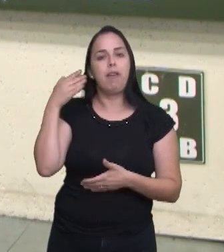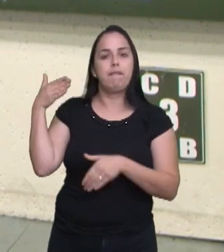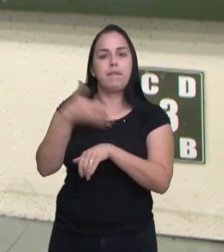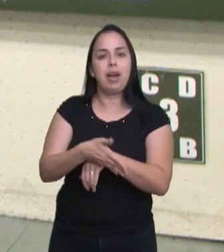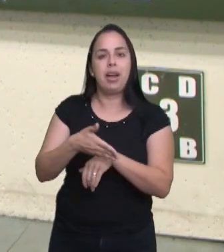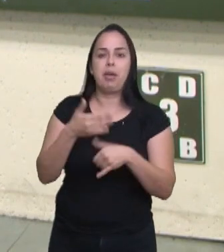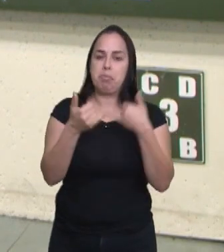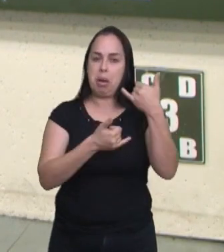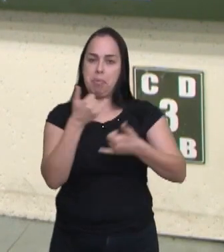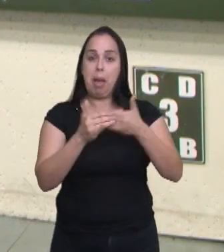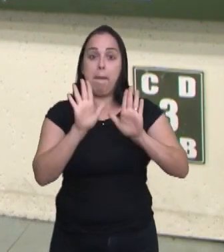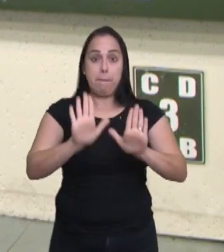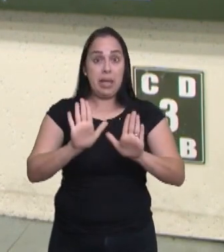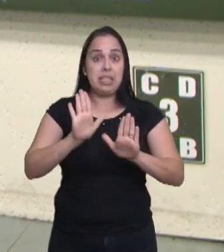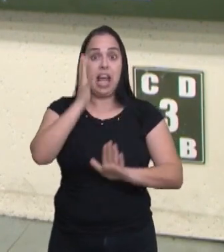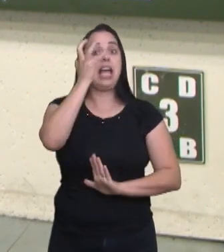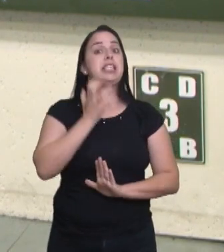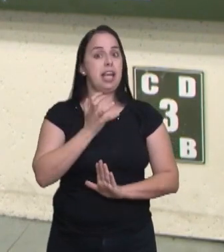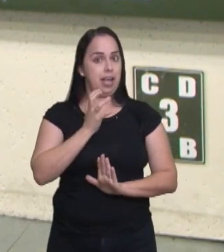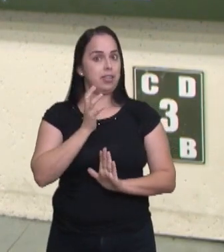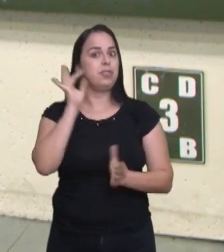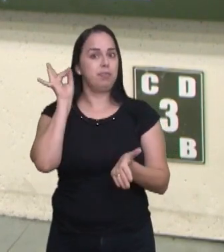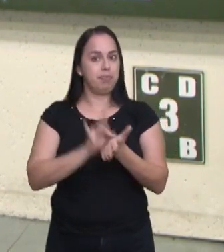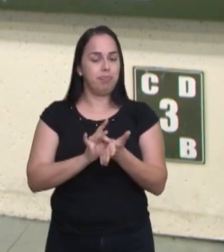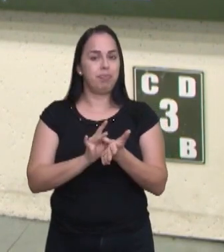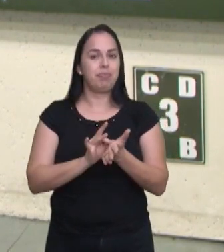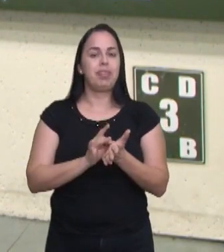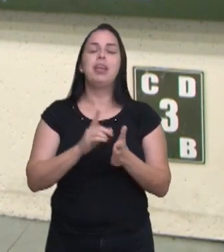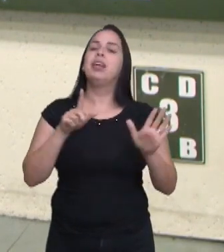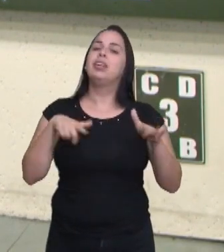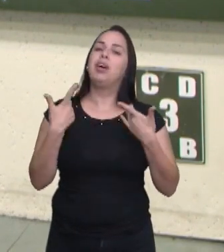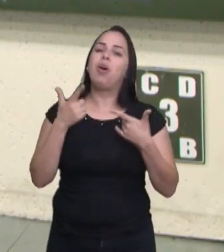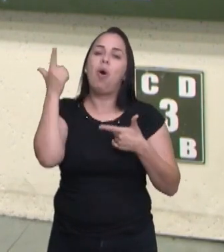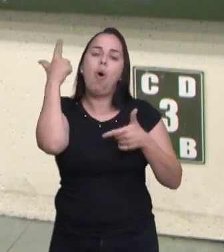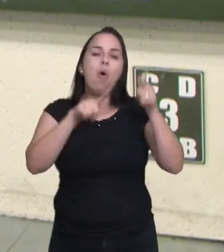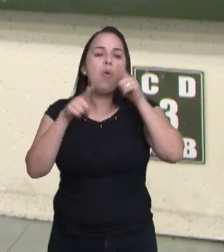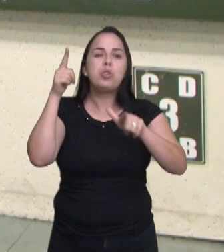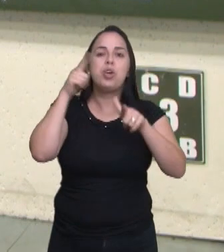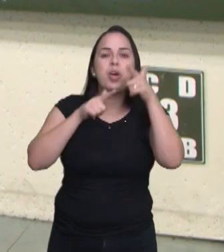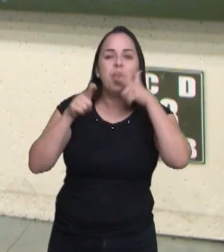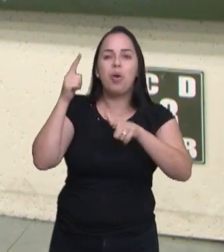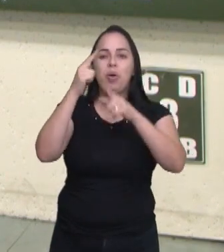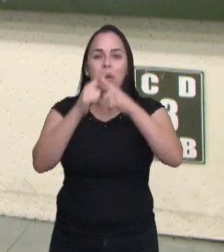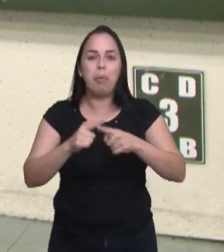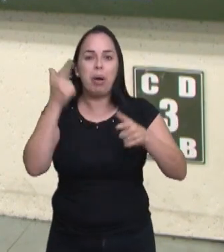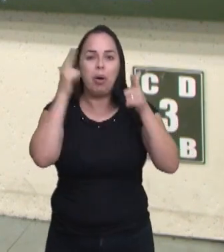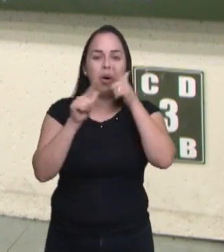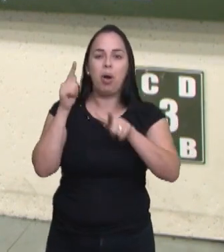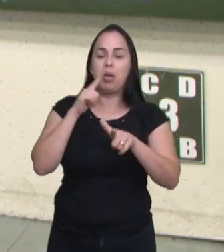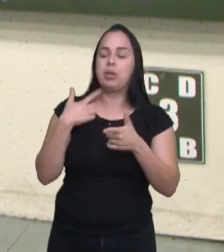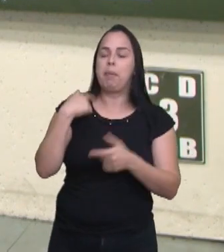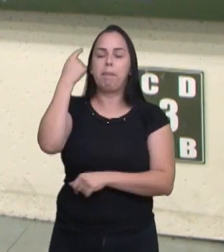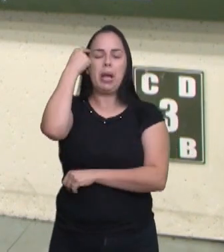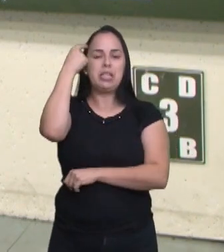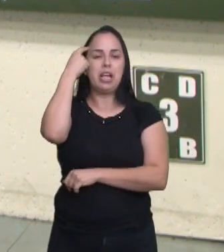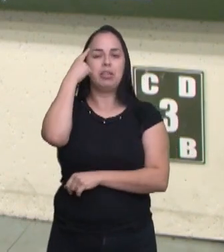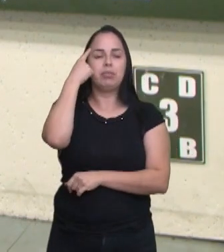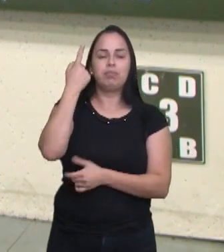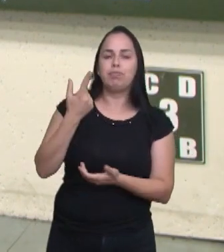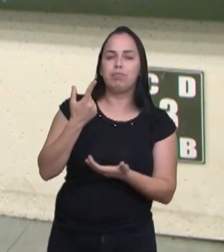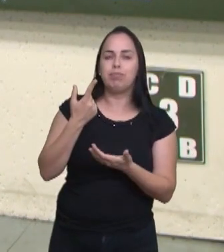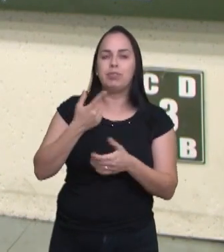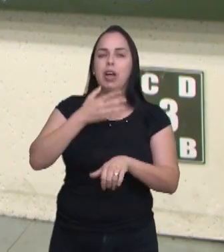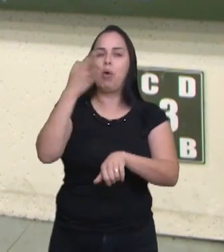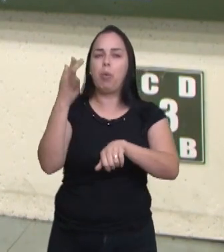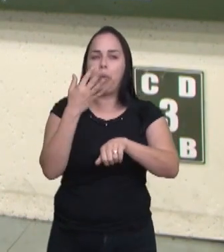eu venho aqui para me divertir, mas eu levo muito a sério. Então, assim, os resultados que a gente tem nas provas é uma maneira de tu medir o quanto está